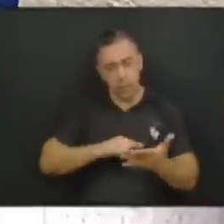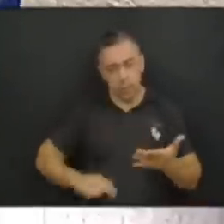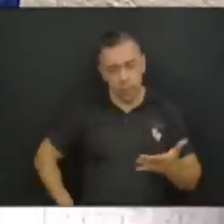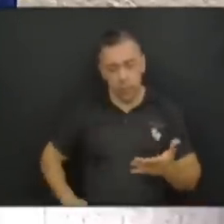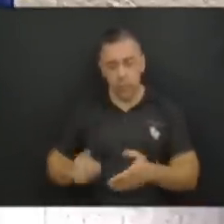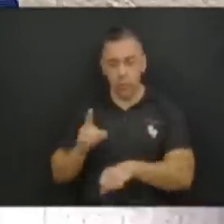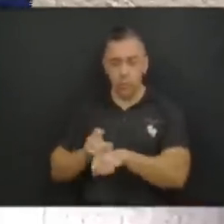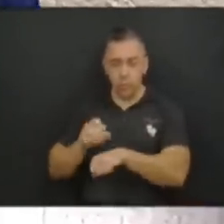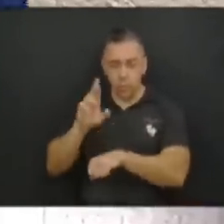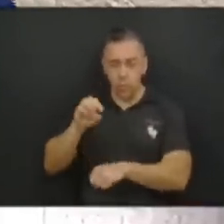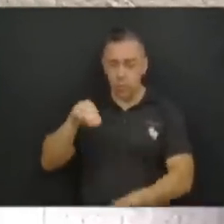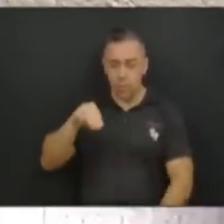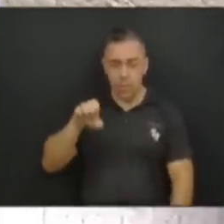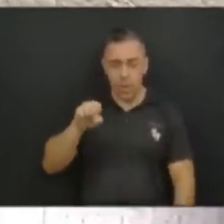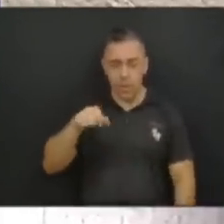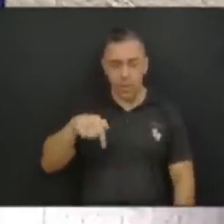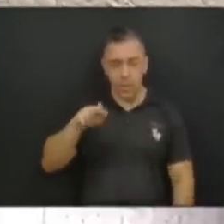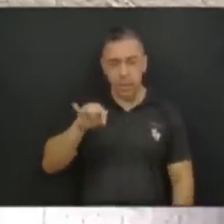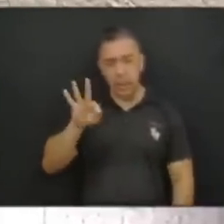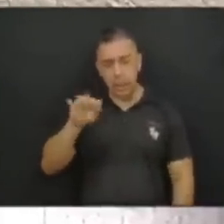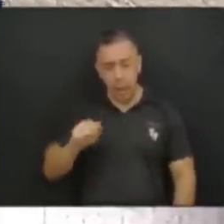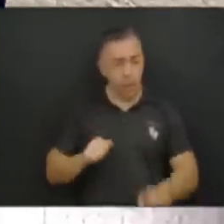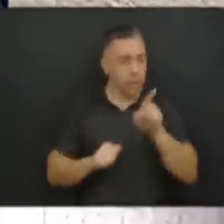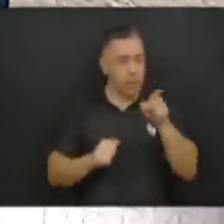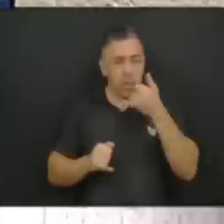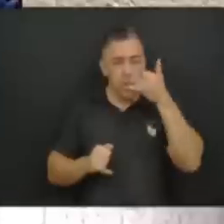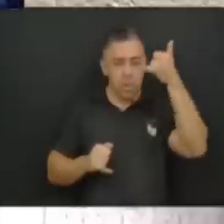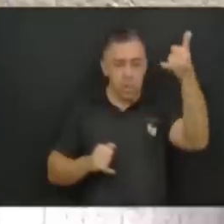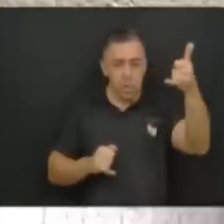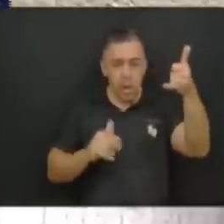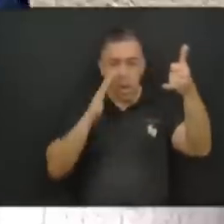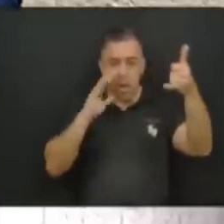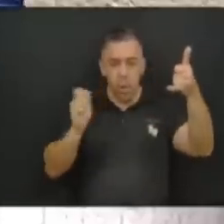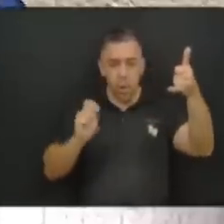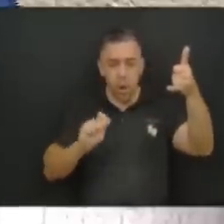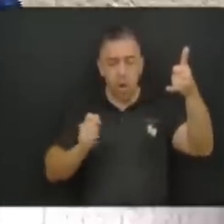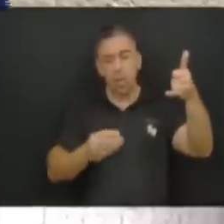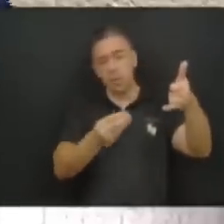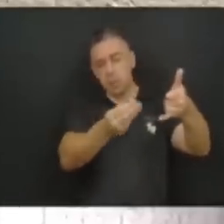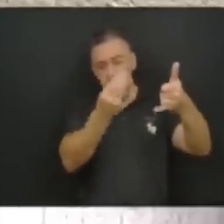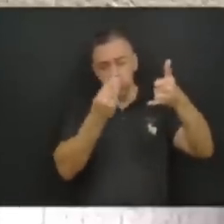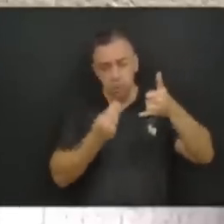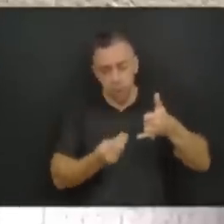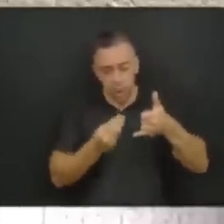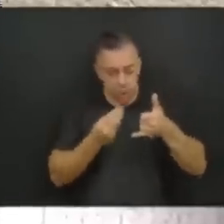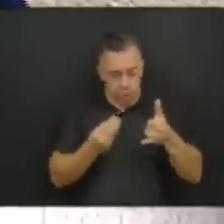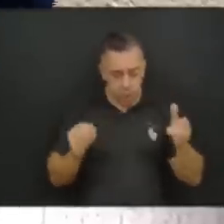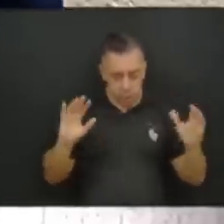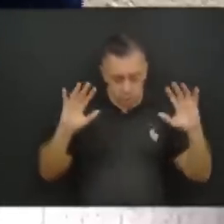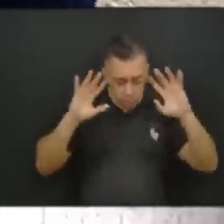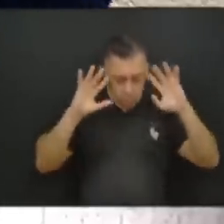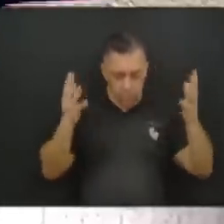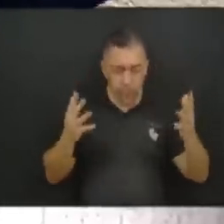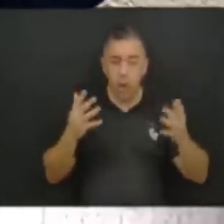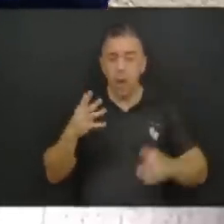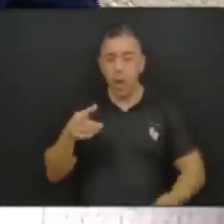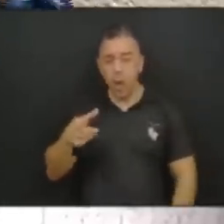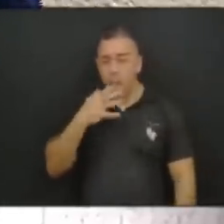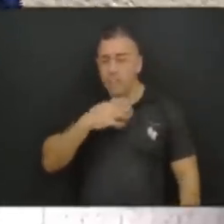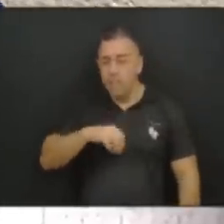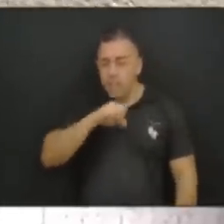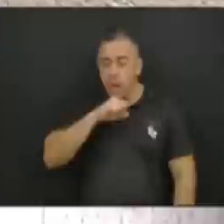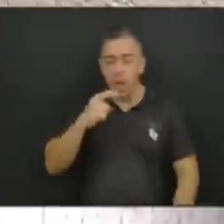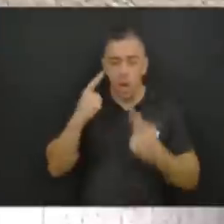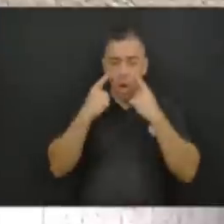falar com o Dr Mesquita para ligar para alca área para que pega esse quero que tentem resolver pelo amor de Deus que o pai chora